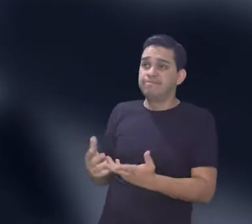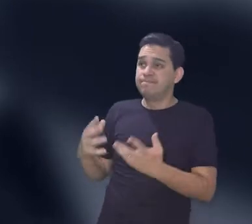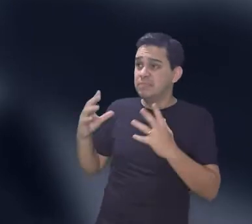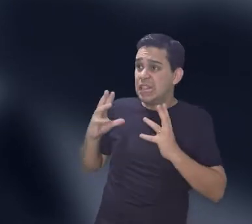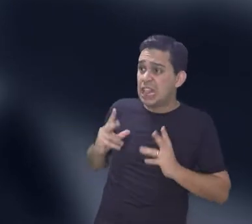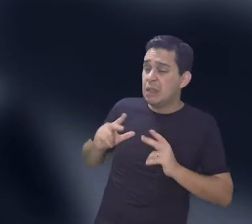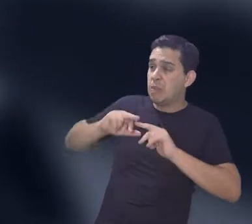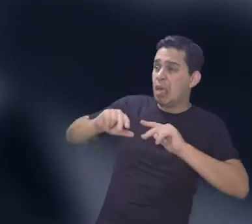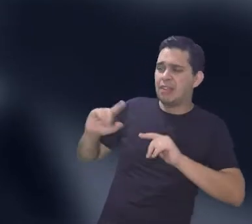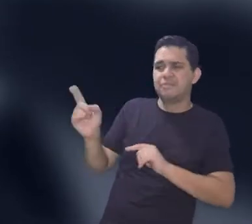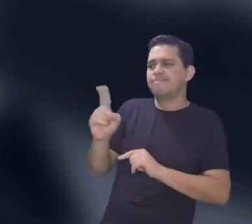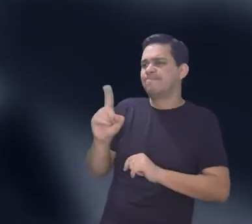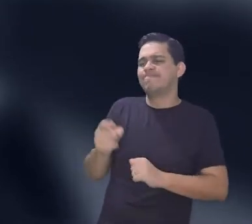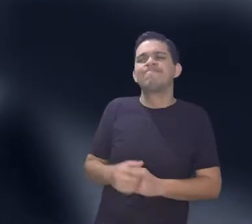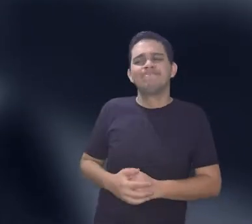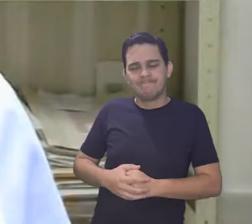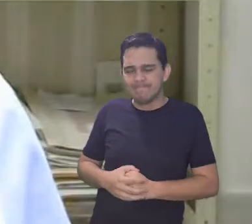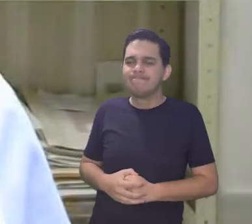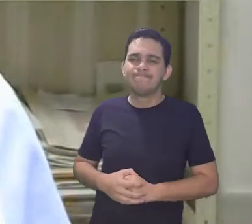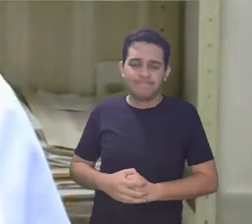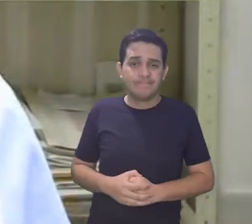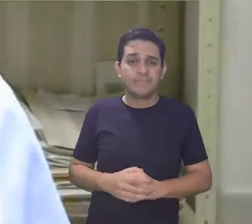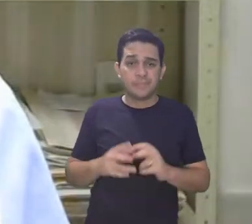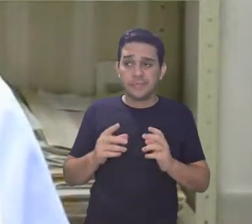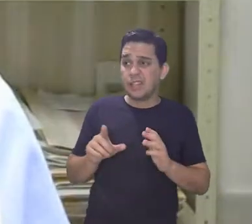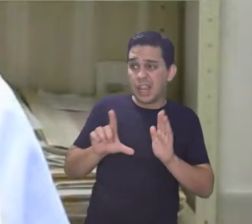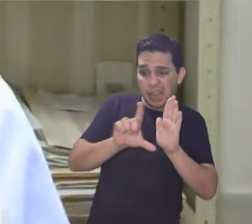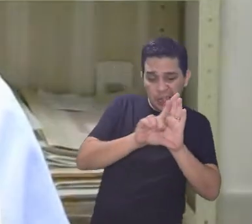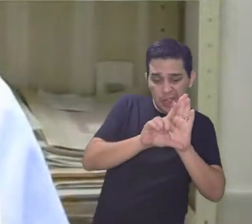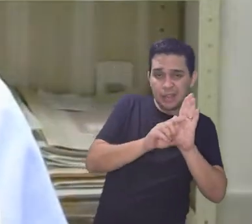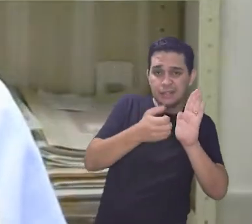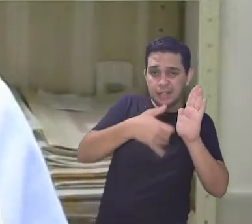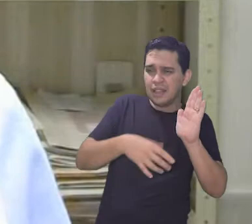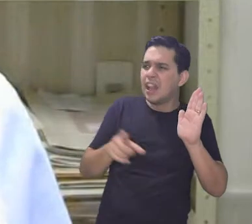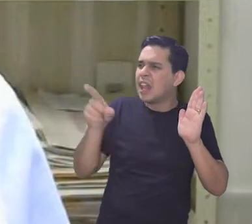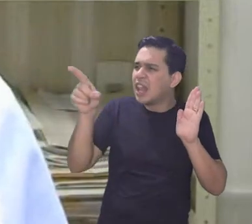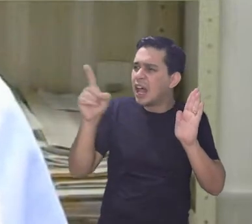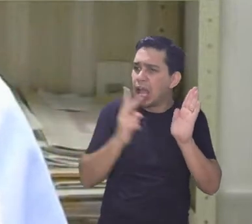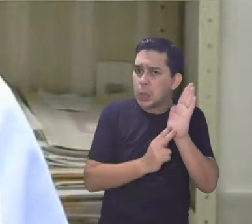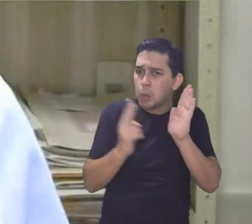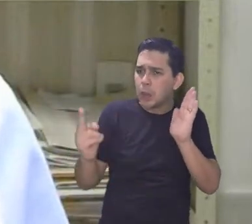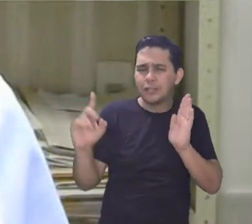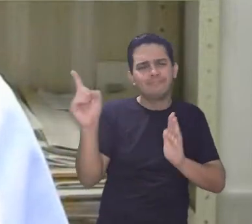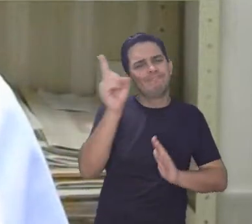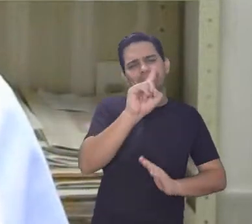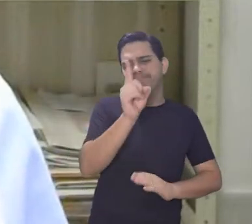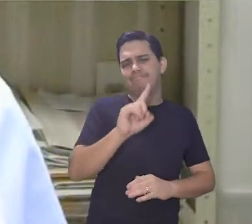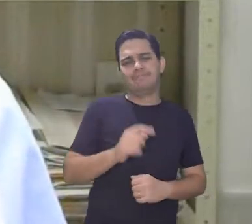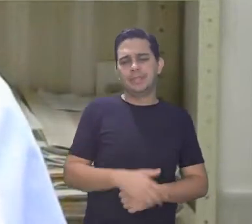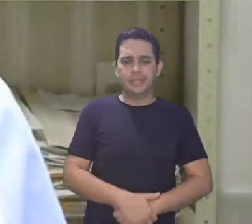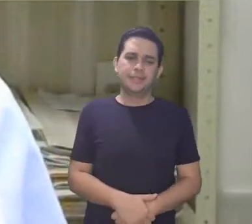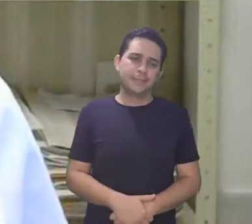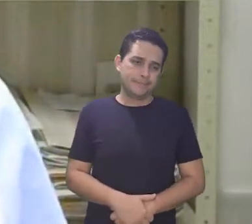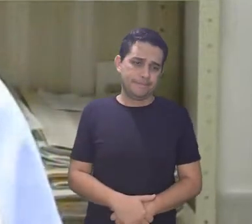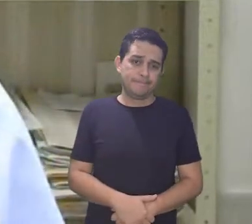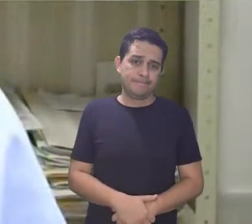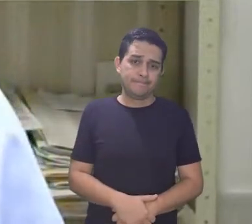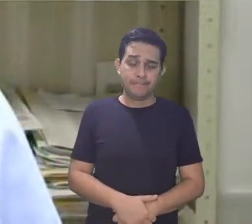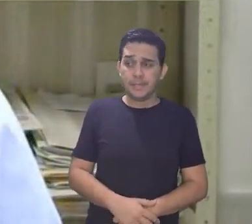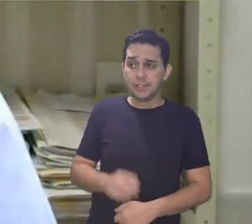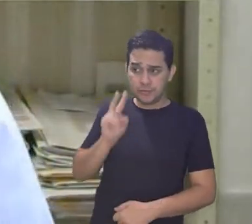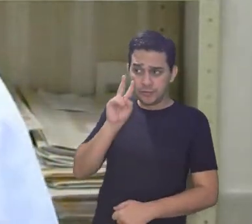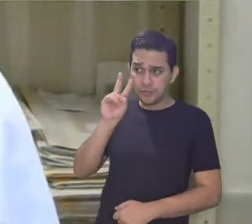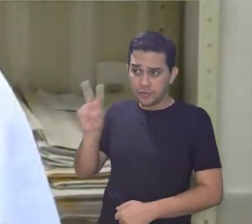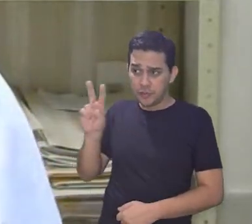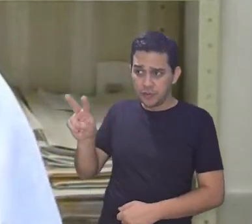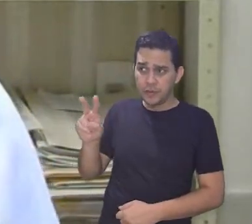atendimento aos ditames legais no que tange ao atendimento prioritário de pessoas idosas e pessoas com deficiência. Com essa constatação